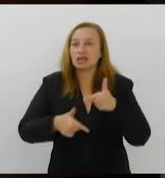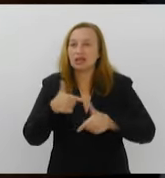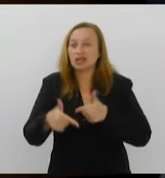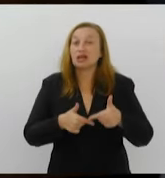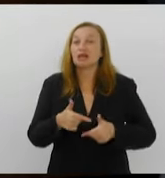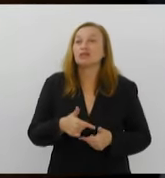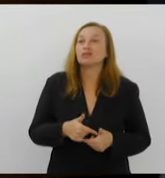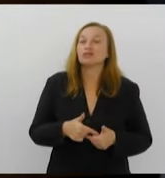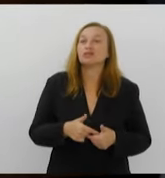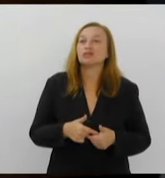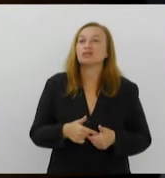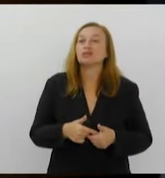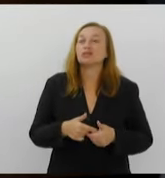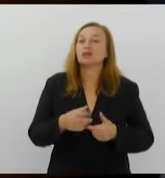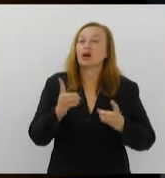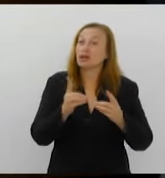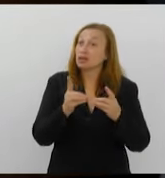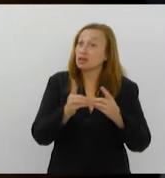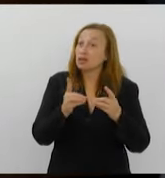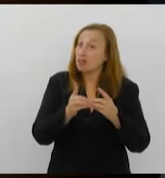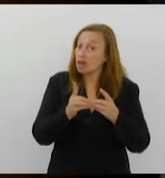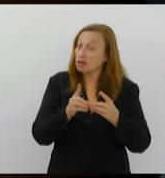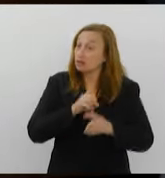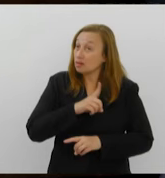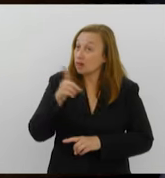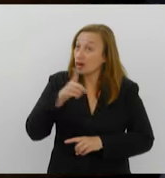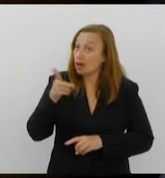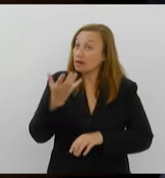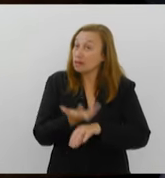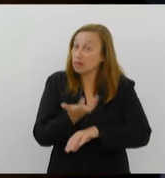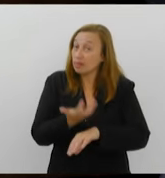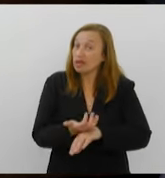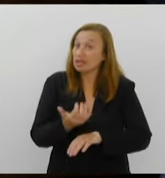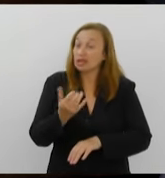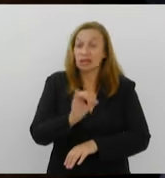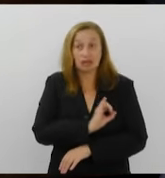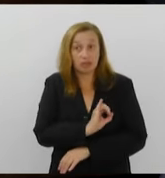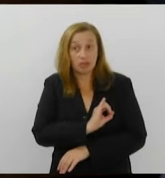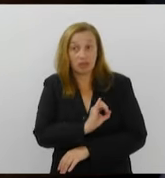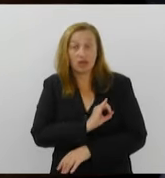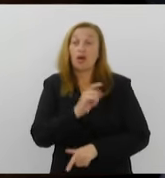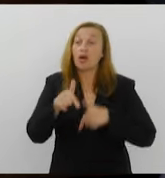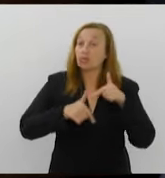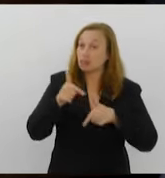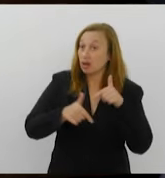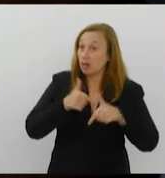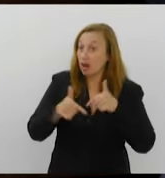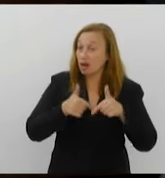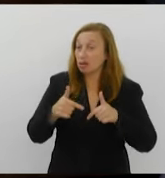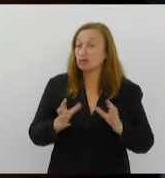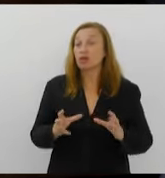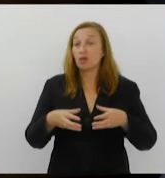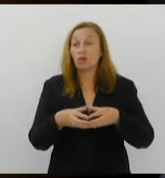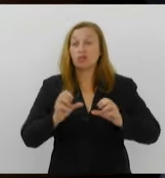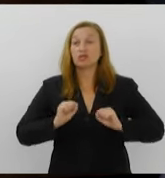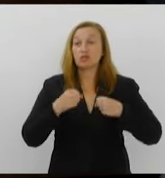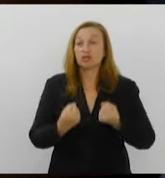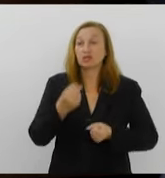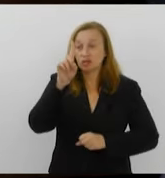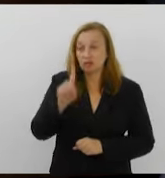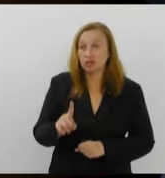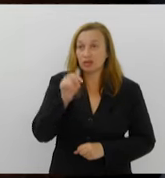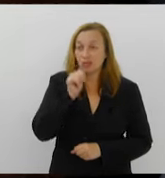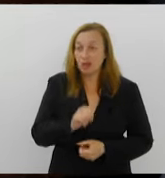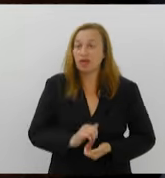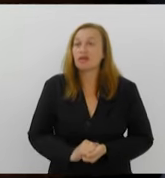13, prestando atendimento na praça em Itaboraí. Esse é um trabalho da Comissão de Defesa dos Direitos da